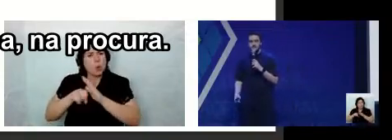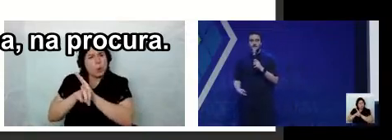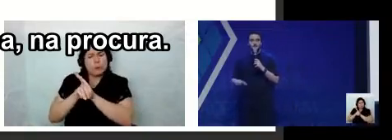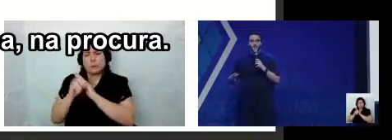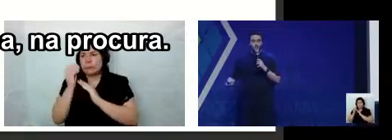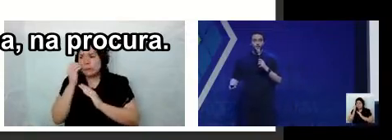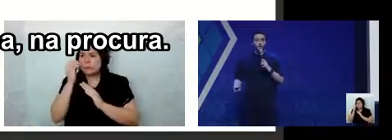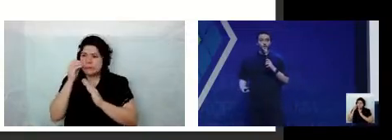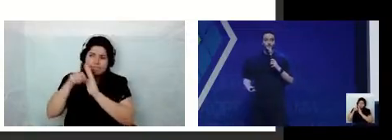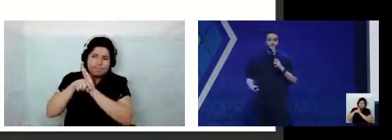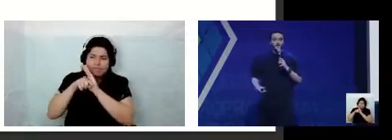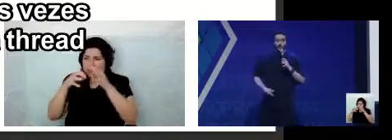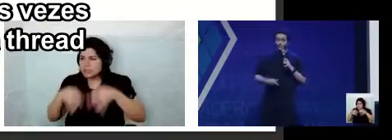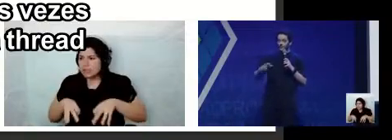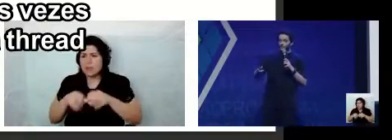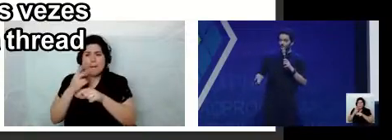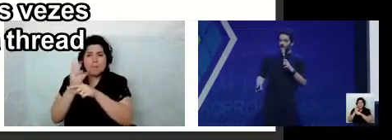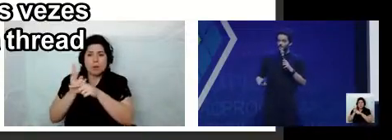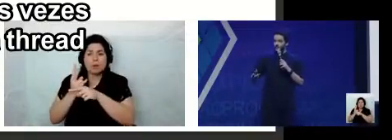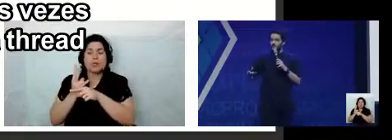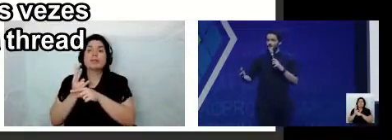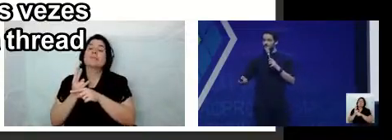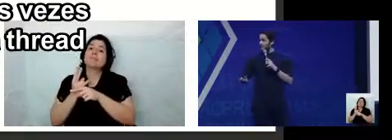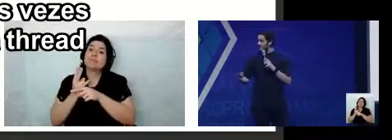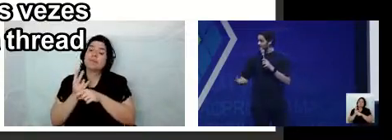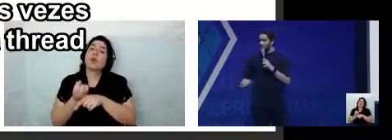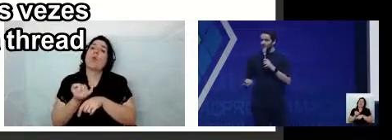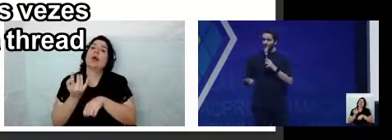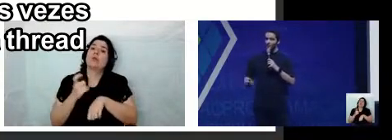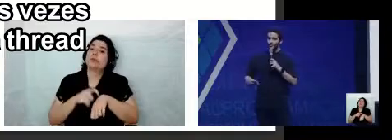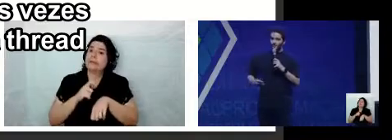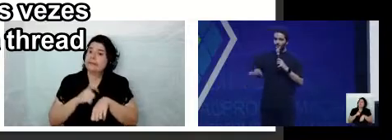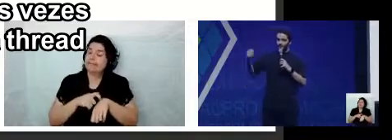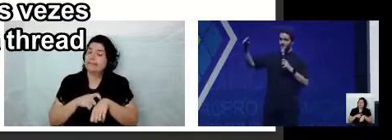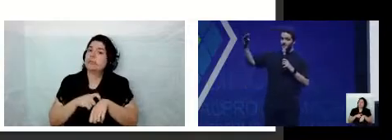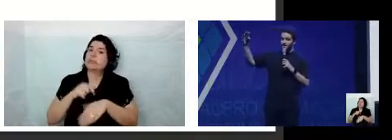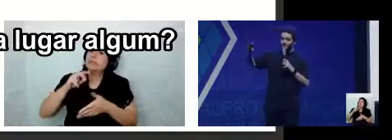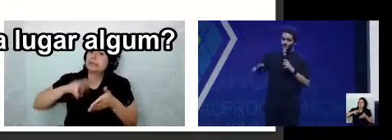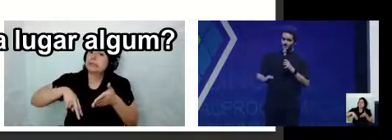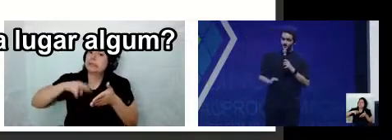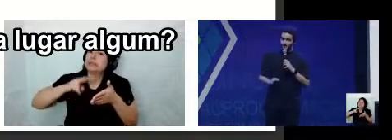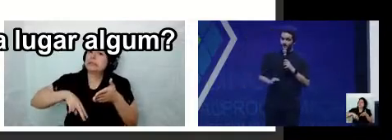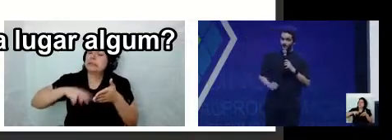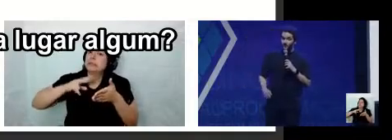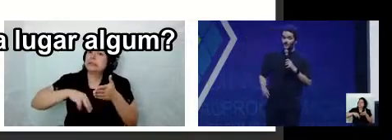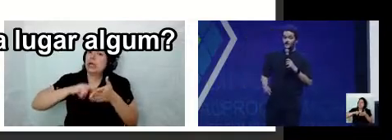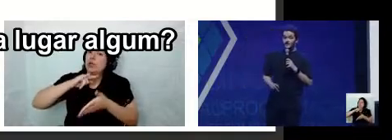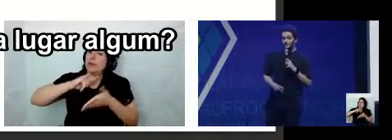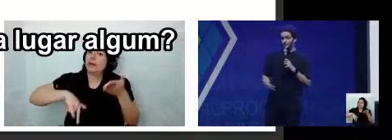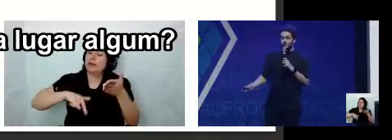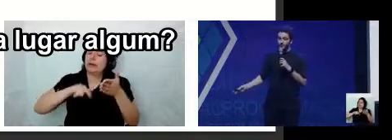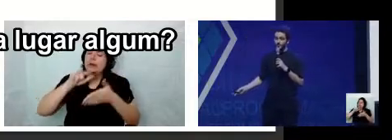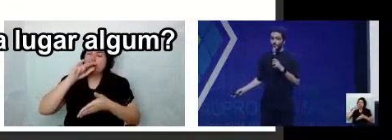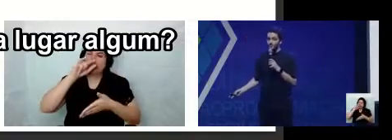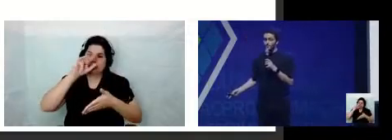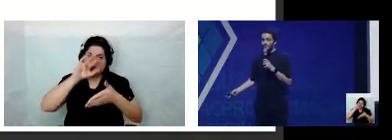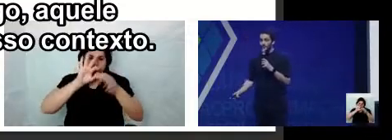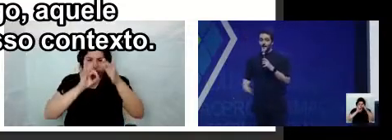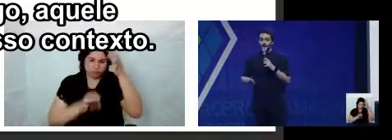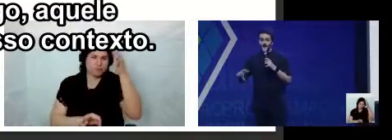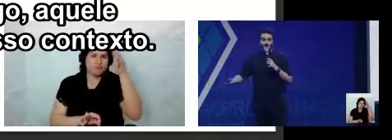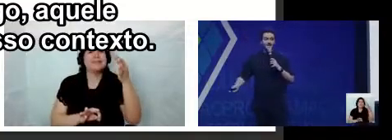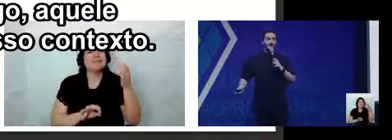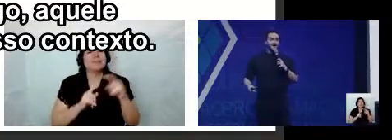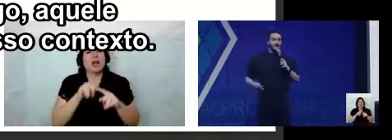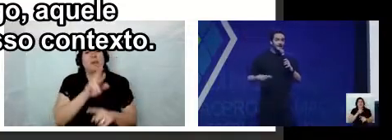na pesquisa, na procura. Então, quanto tempo, quantas vezes a gente já passou lendo uma thread do Stack Overflow que não chegou a lugar algum?